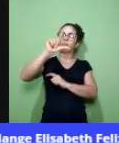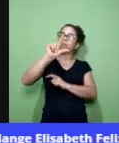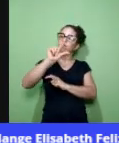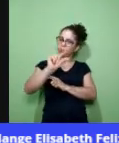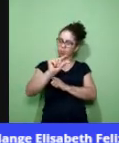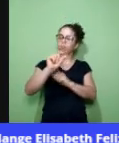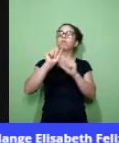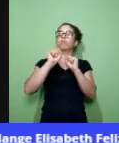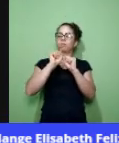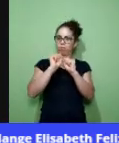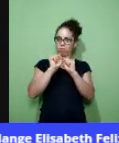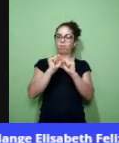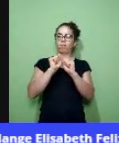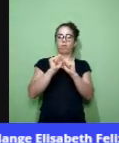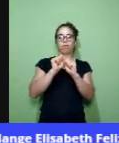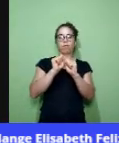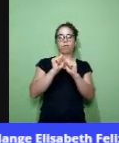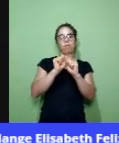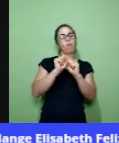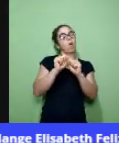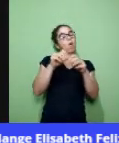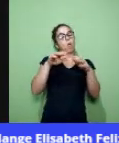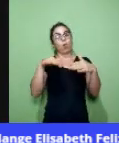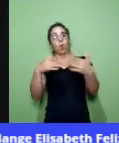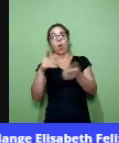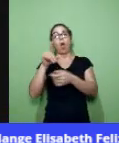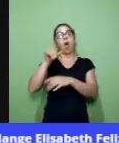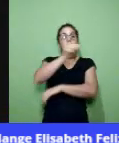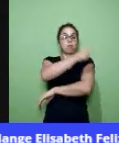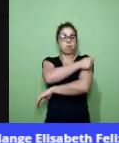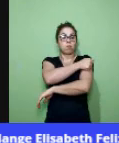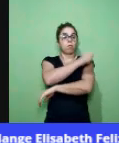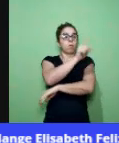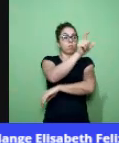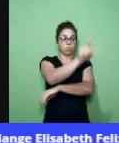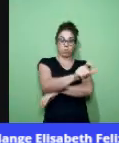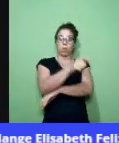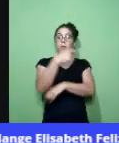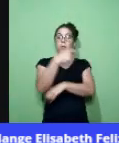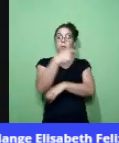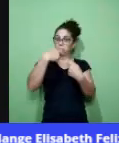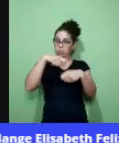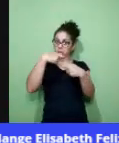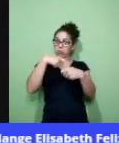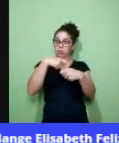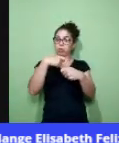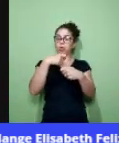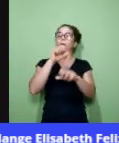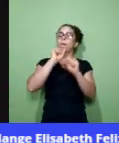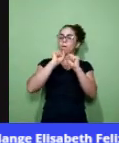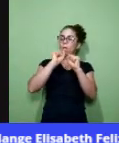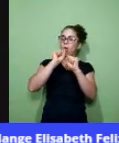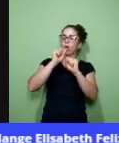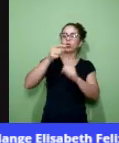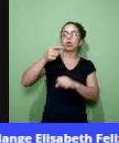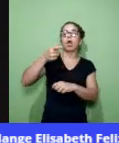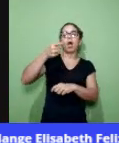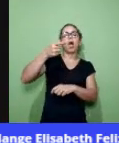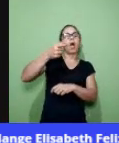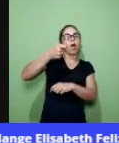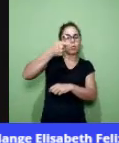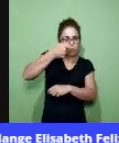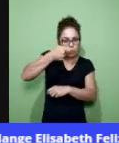letra e também posso diminuir. Então, de acordo com o que o aluno necessita, a gente pode trabalhar com essa